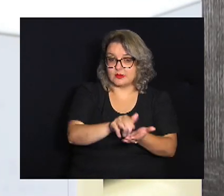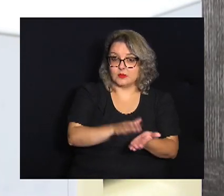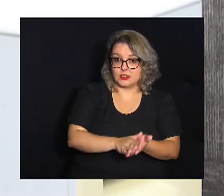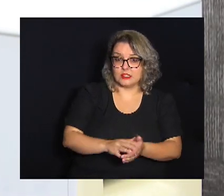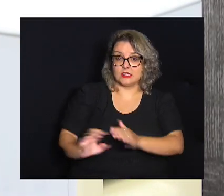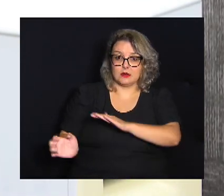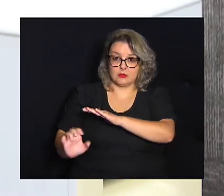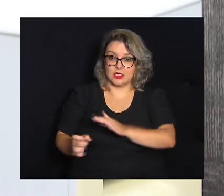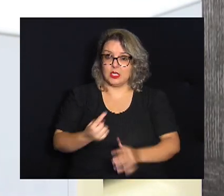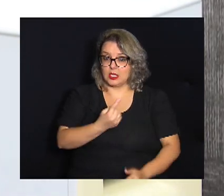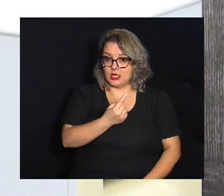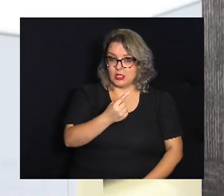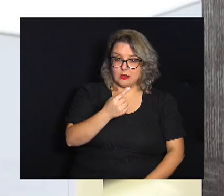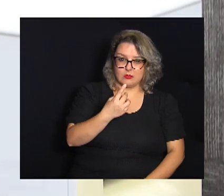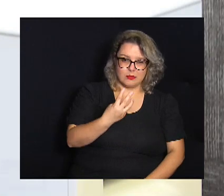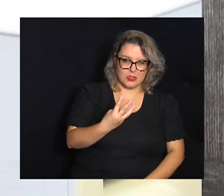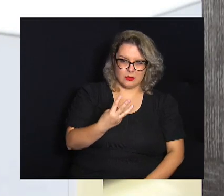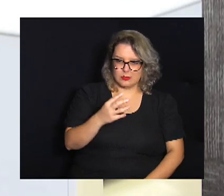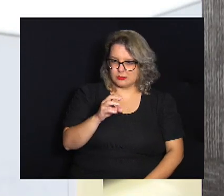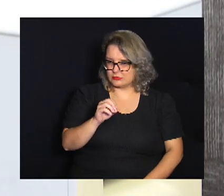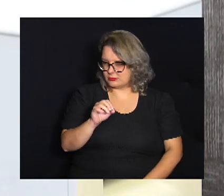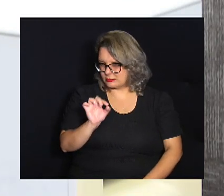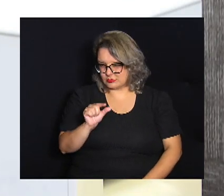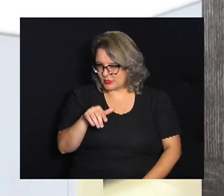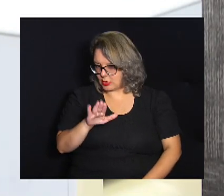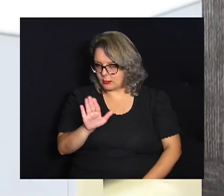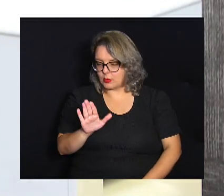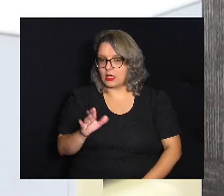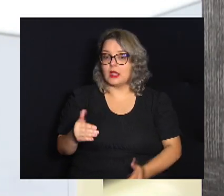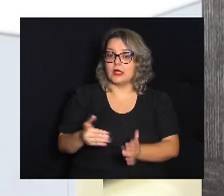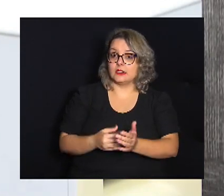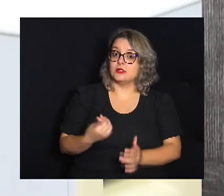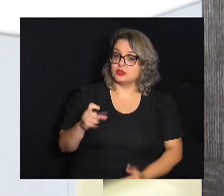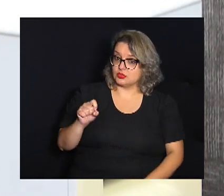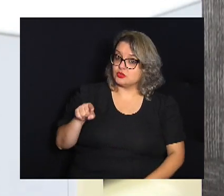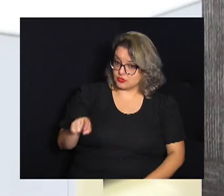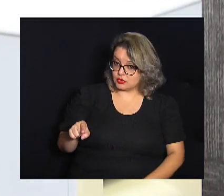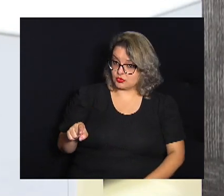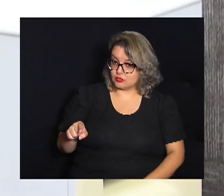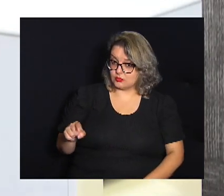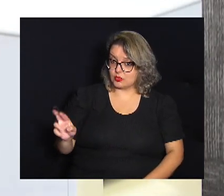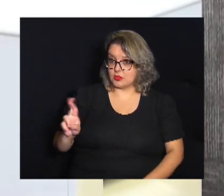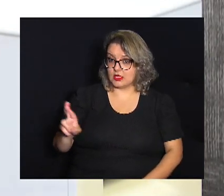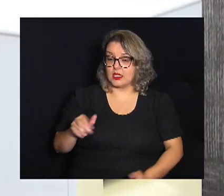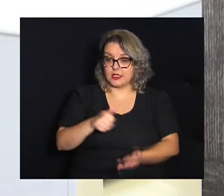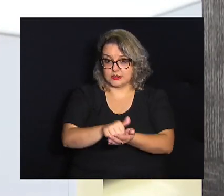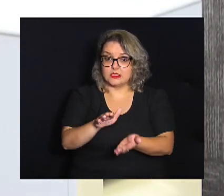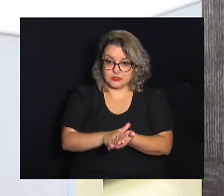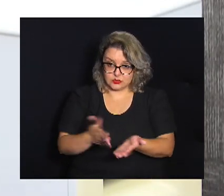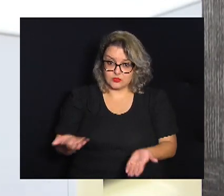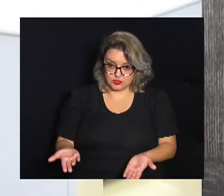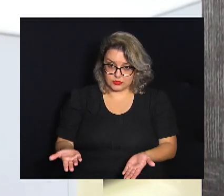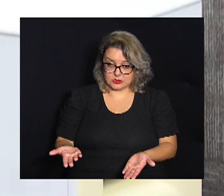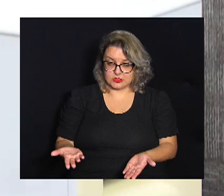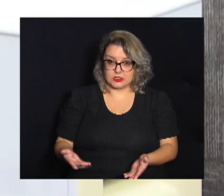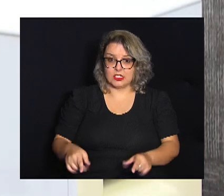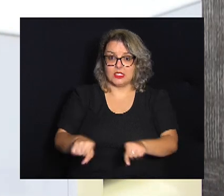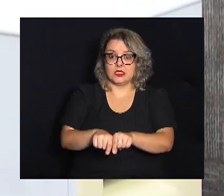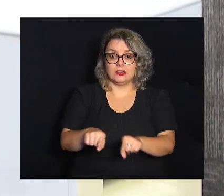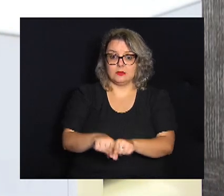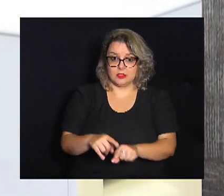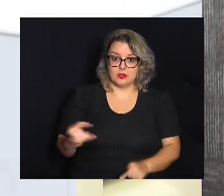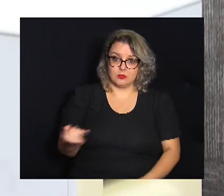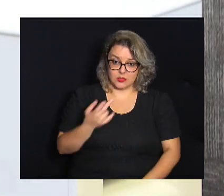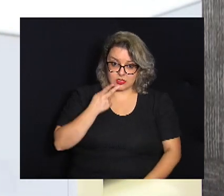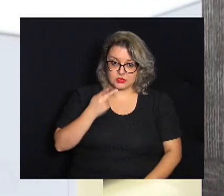de 1.300 e pouco até R$ 18.000 as multas, né? Vale também salientar que